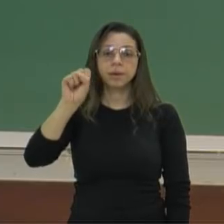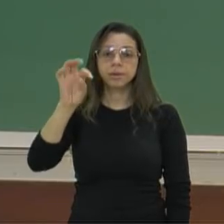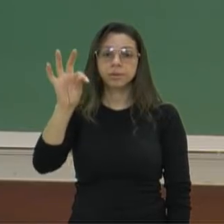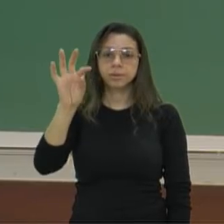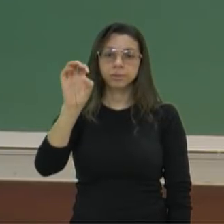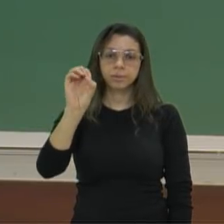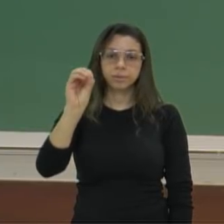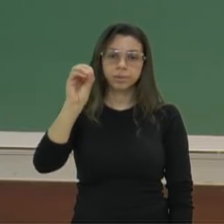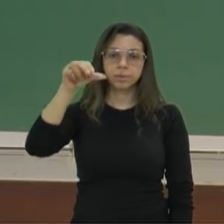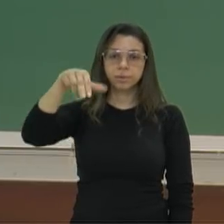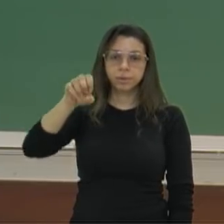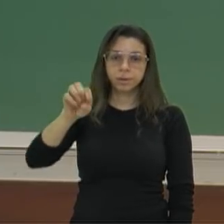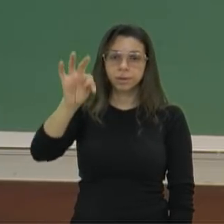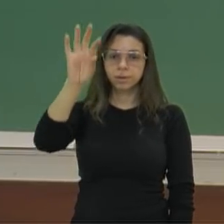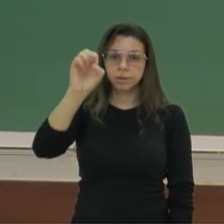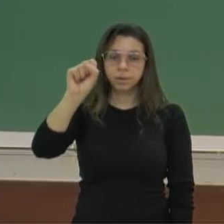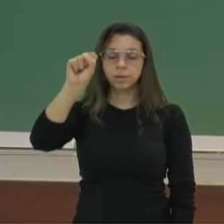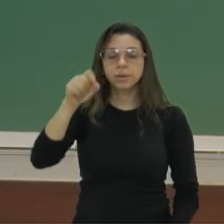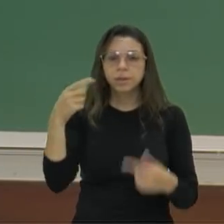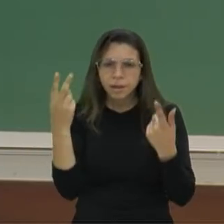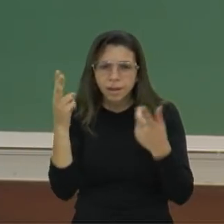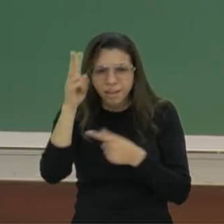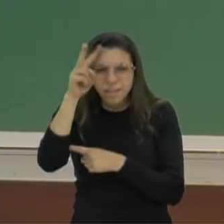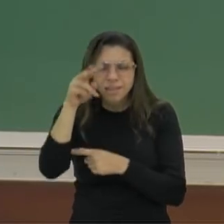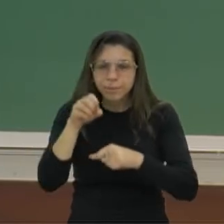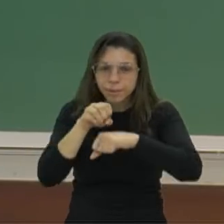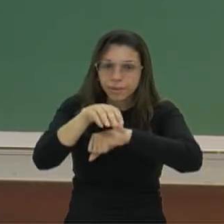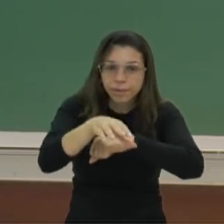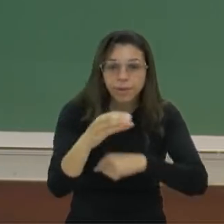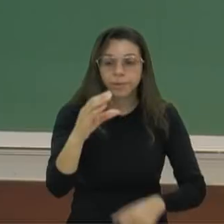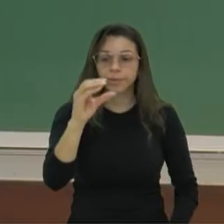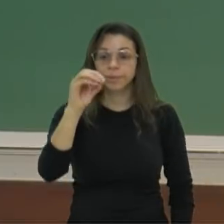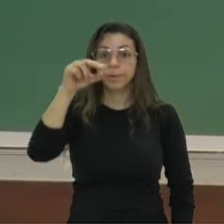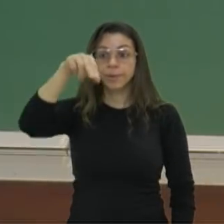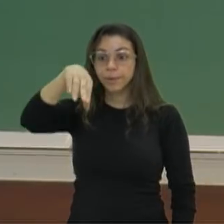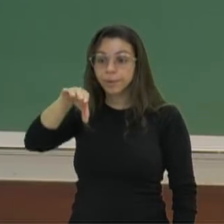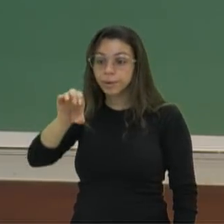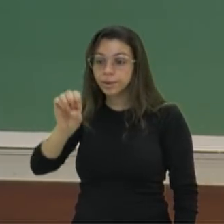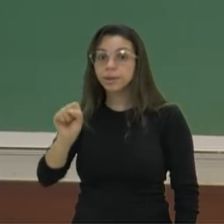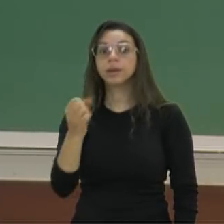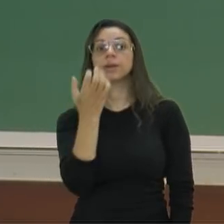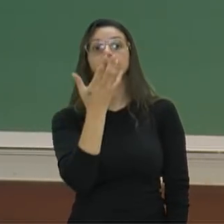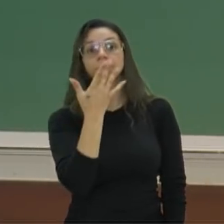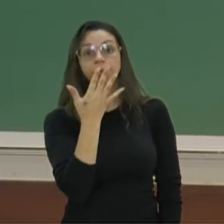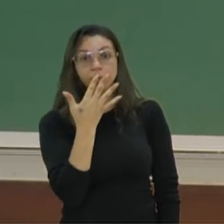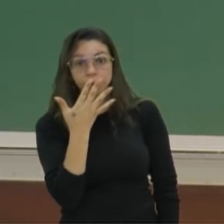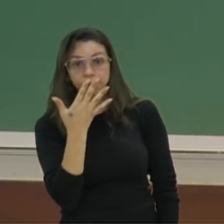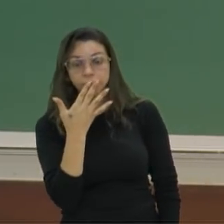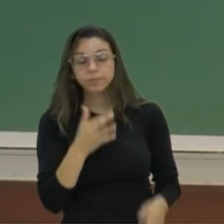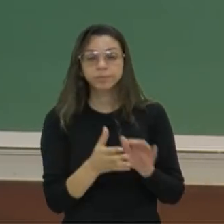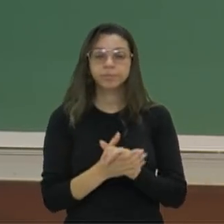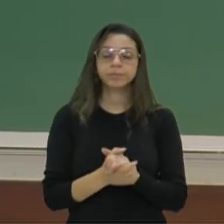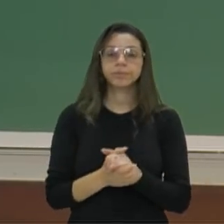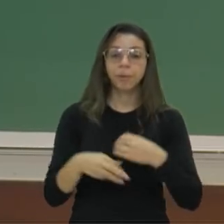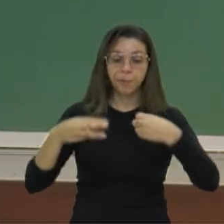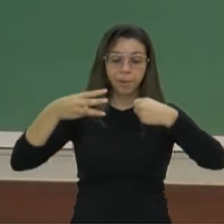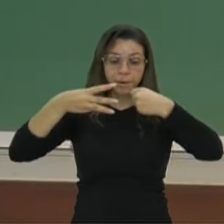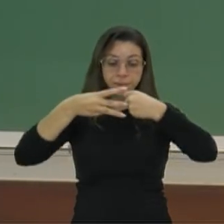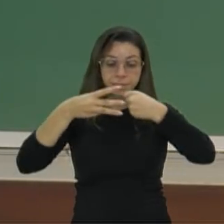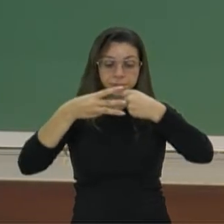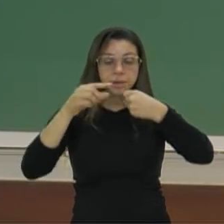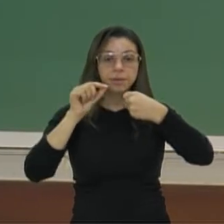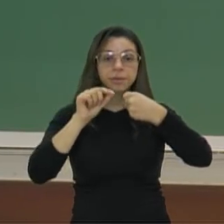lembra da dica que eu dei na aula passada? Cones, cores. Então, são aquelas células que